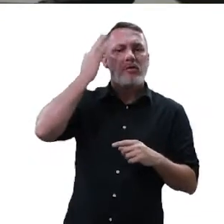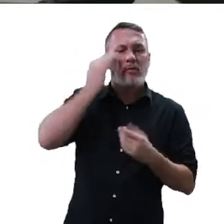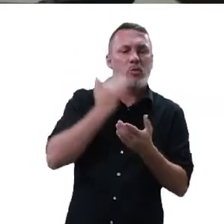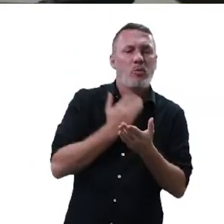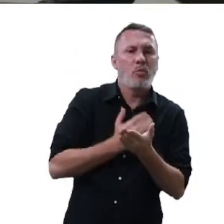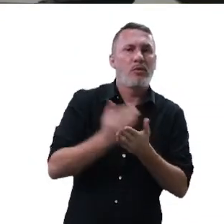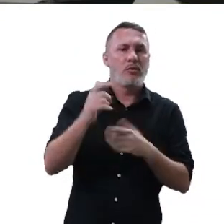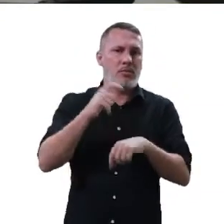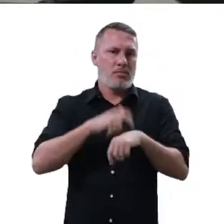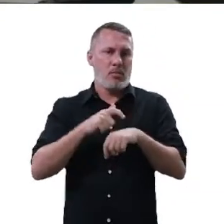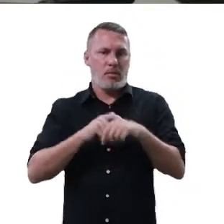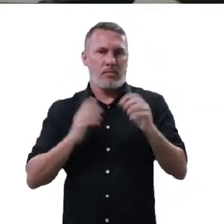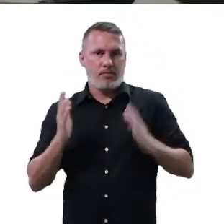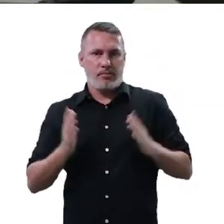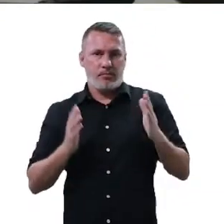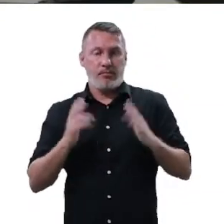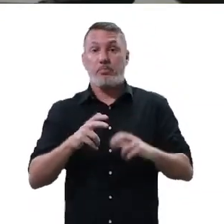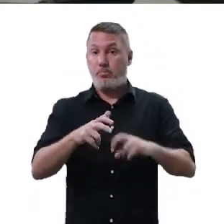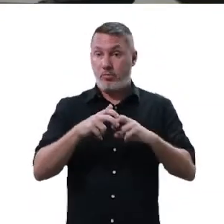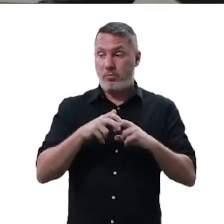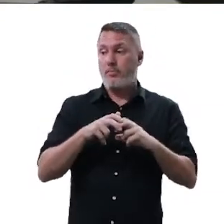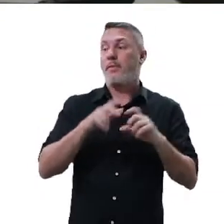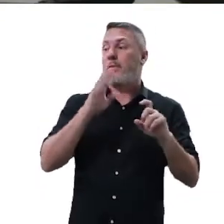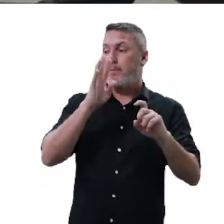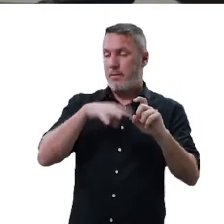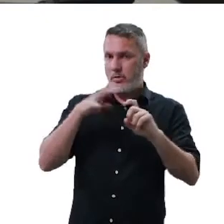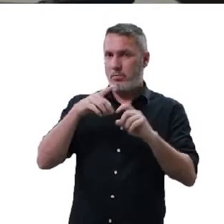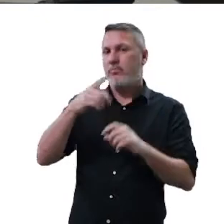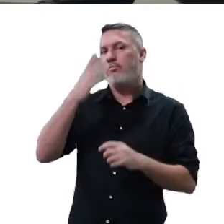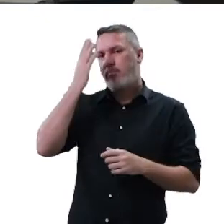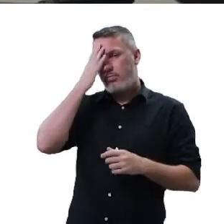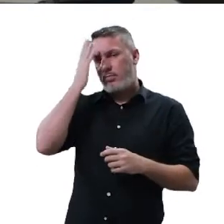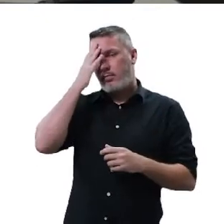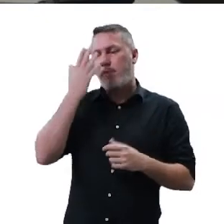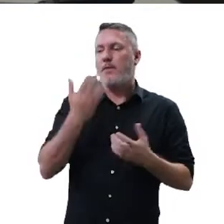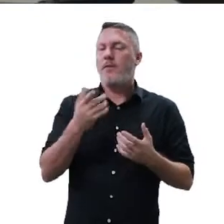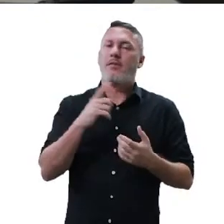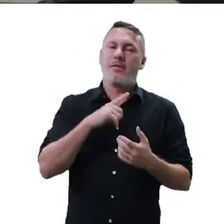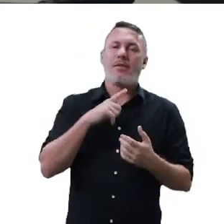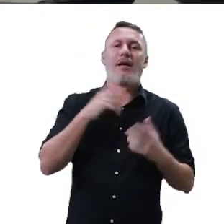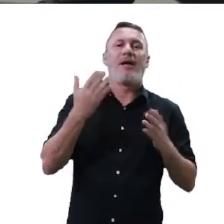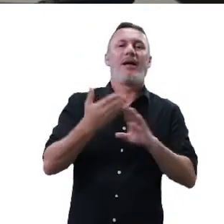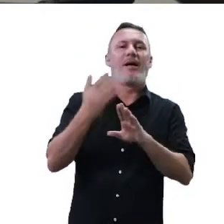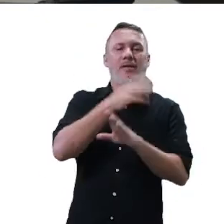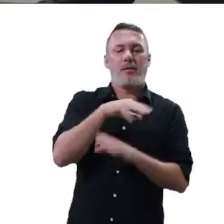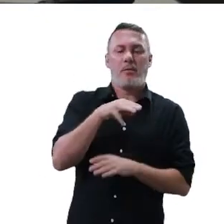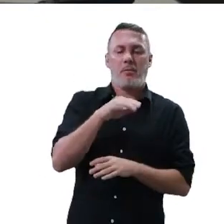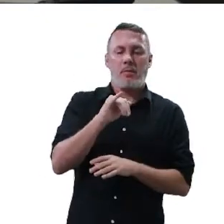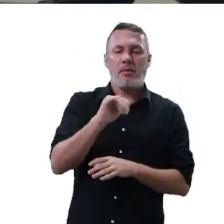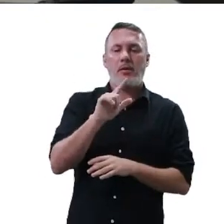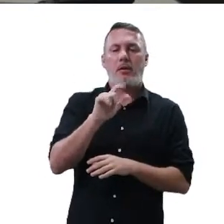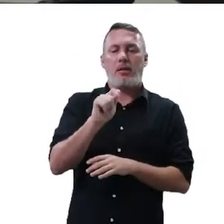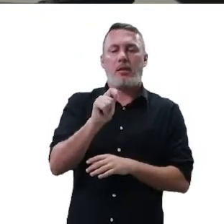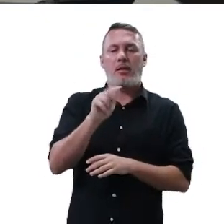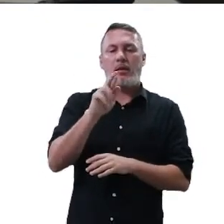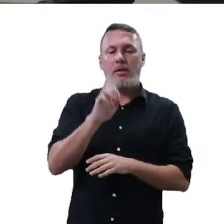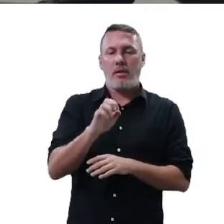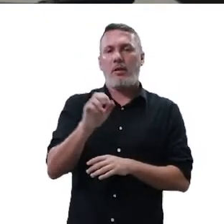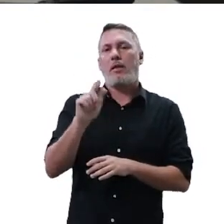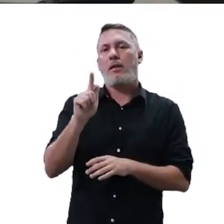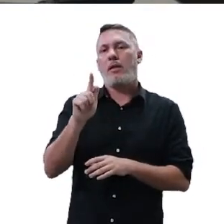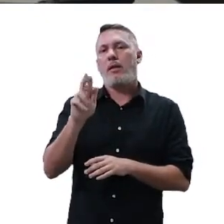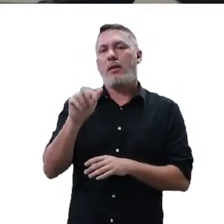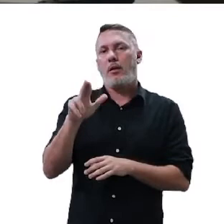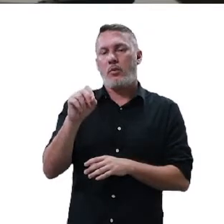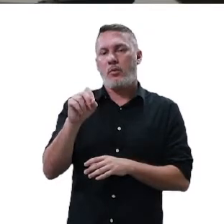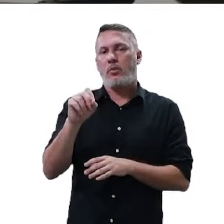filosofia estava sendo produzida naquele momento. Então, o mito... A gente abordou isso lá quando eu falei de milagre grego. O mito já não